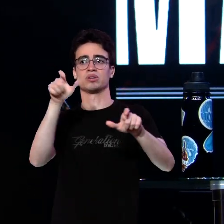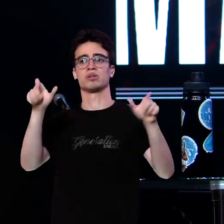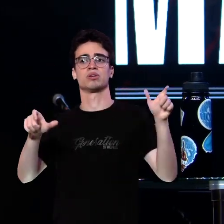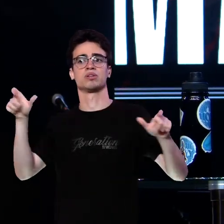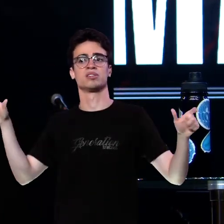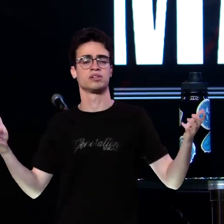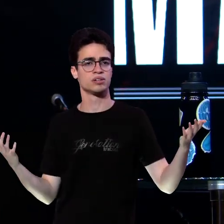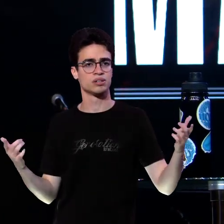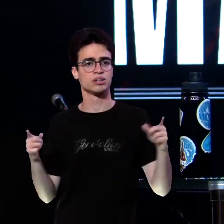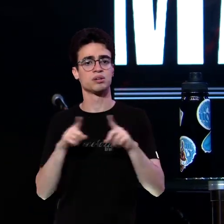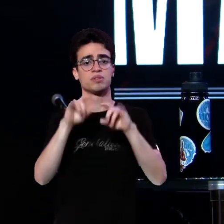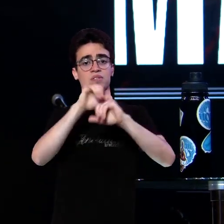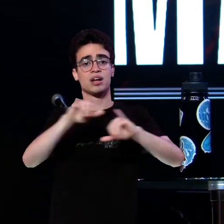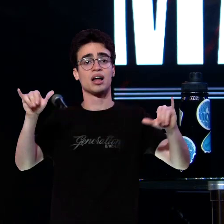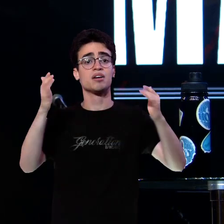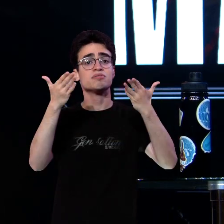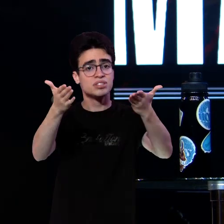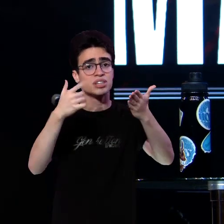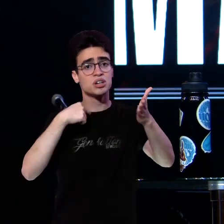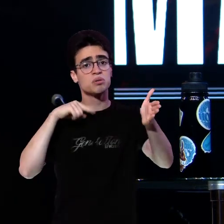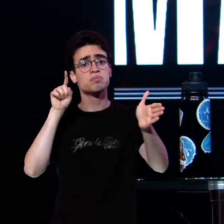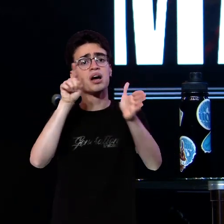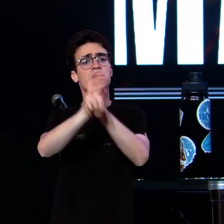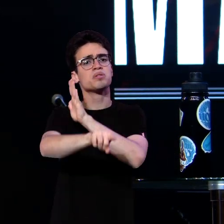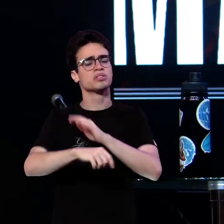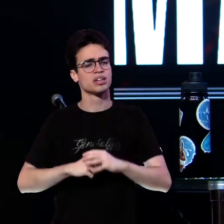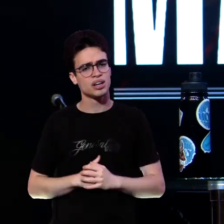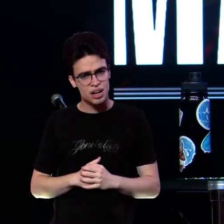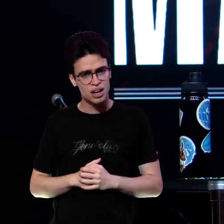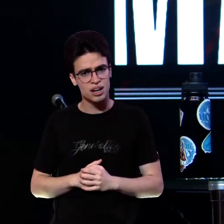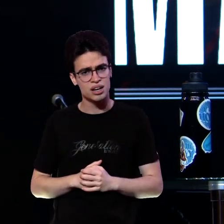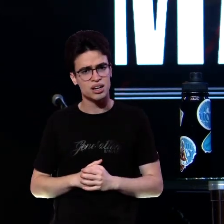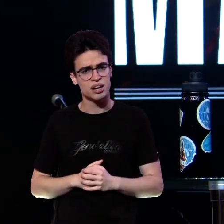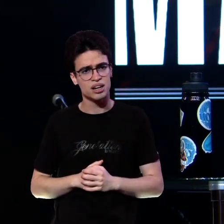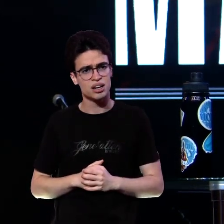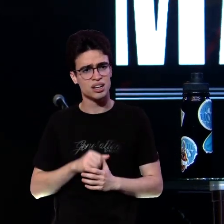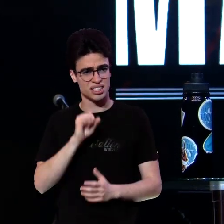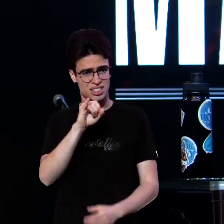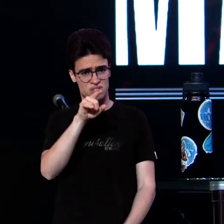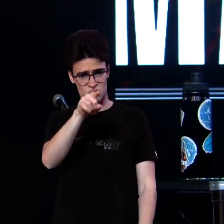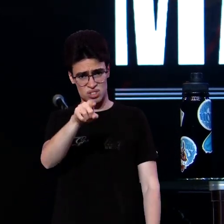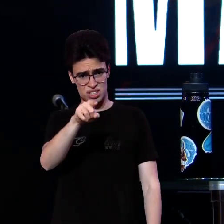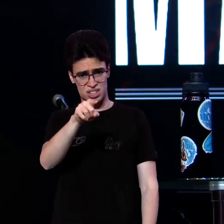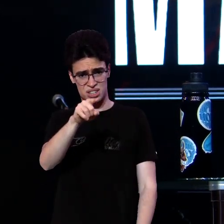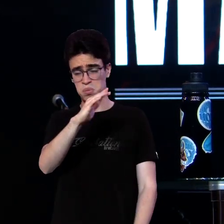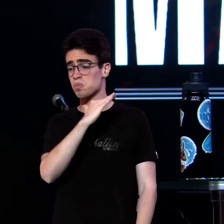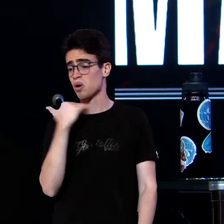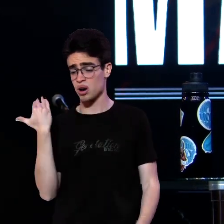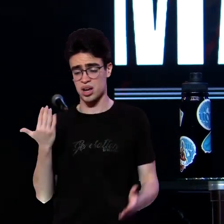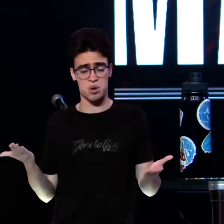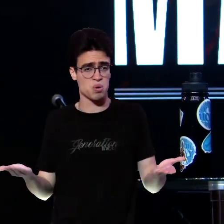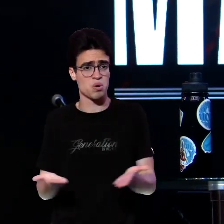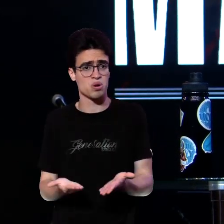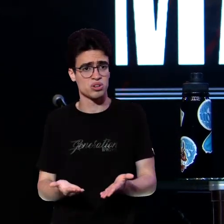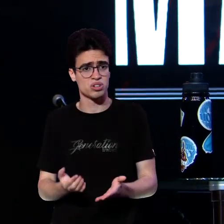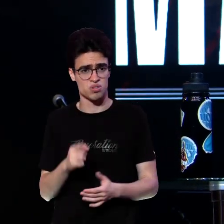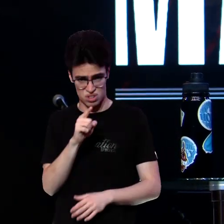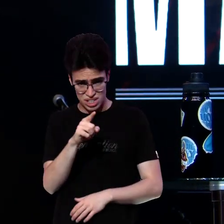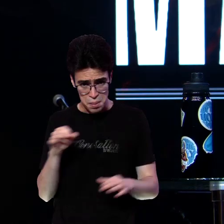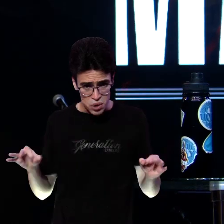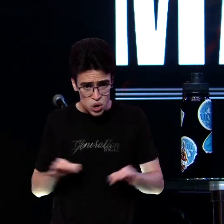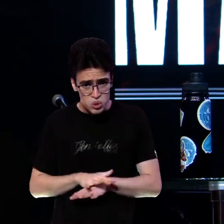E estou fazendo para você a mesma pergunta que ele fez. Se você for embora agora, você está